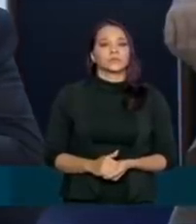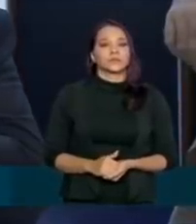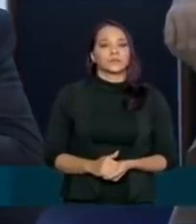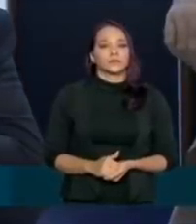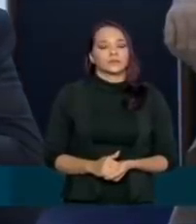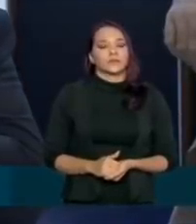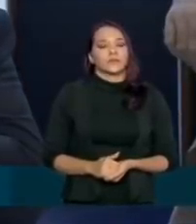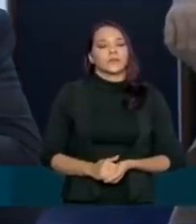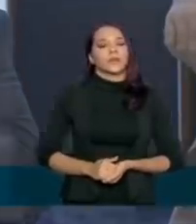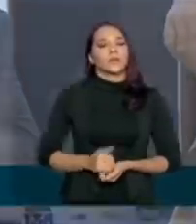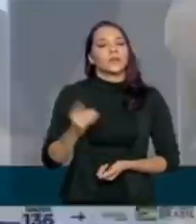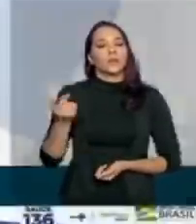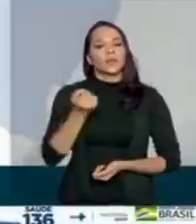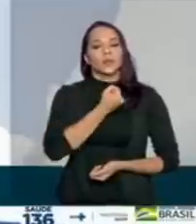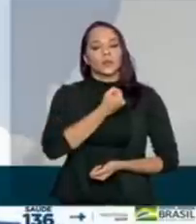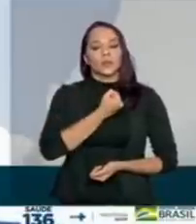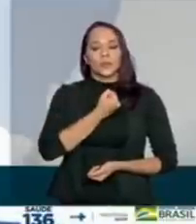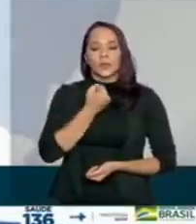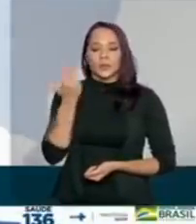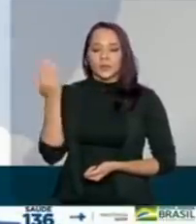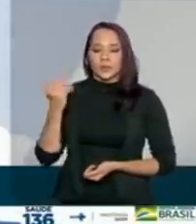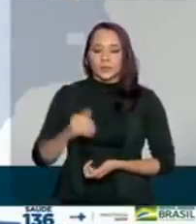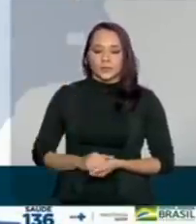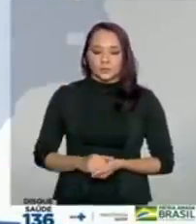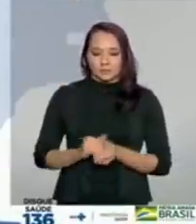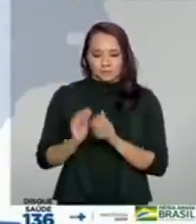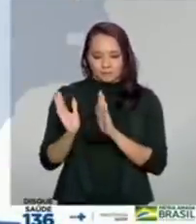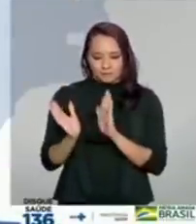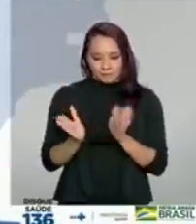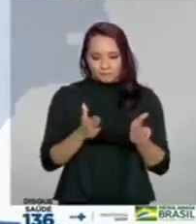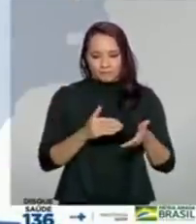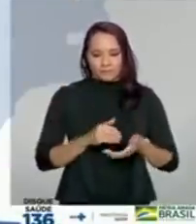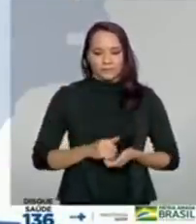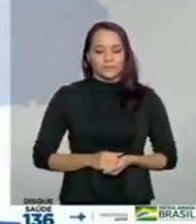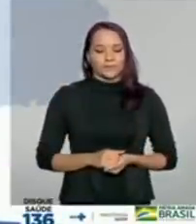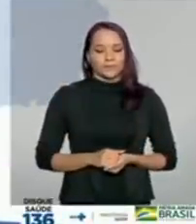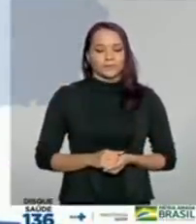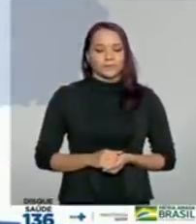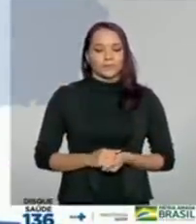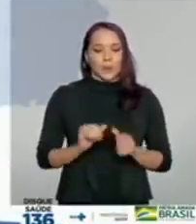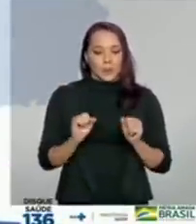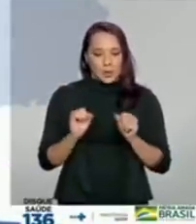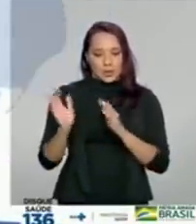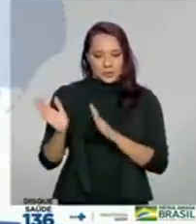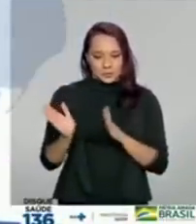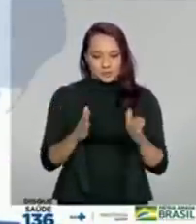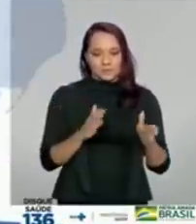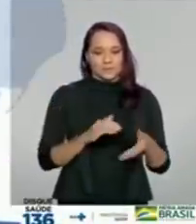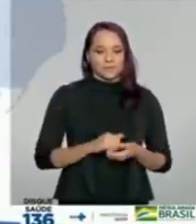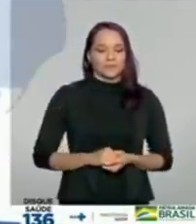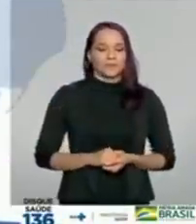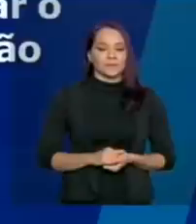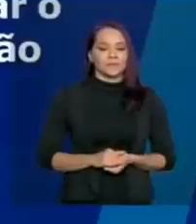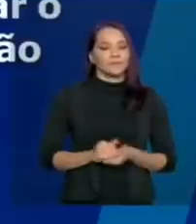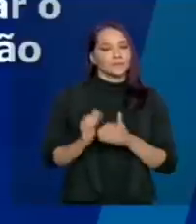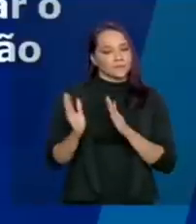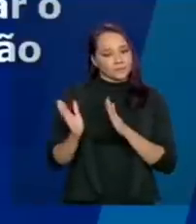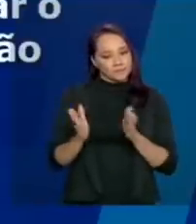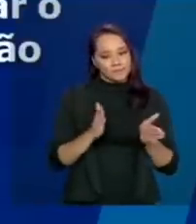São números? Pode ir? Pode ir? Pode ir também. Pode ir, por favor. Pode